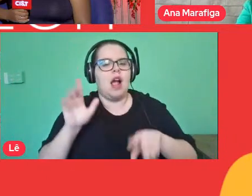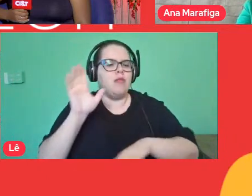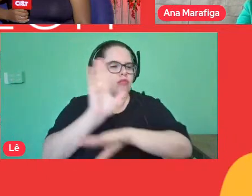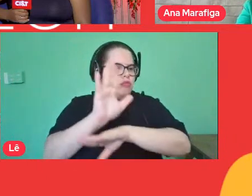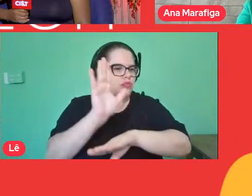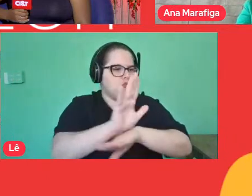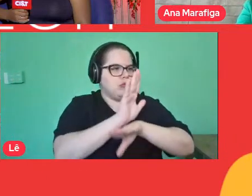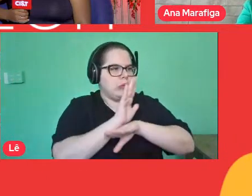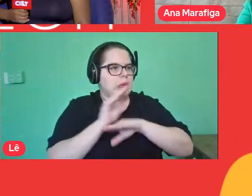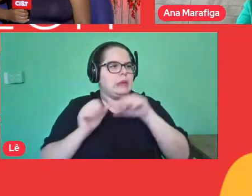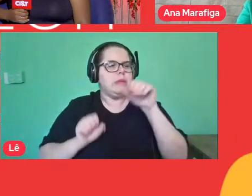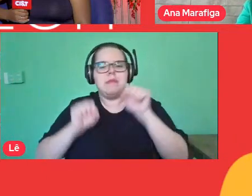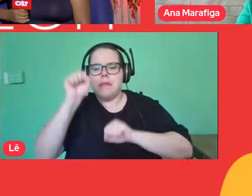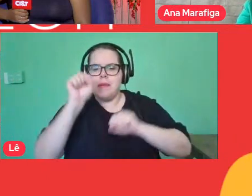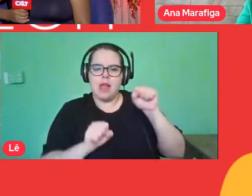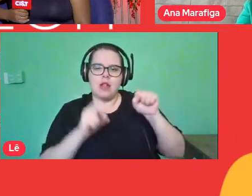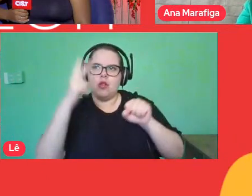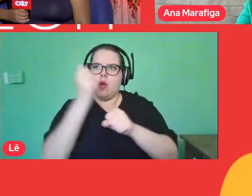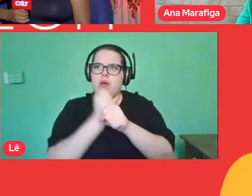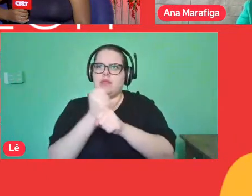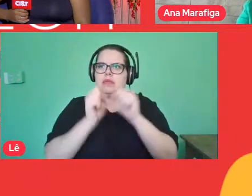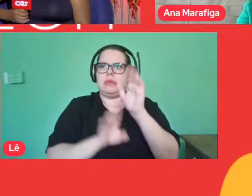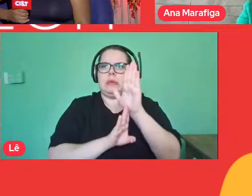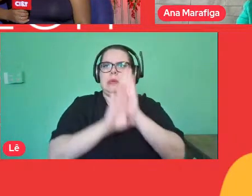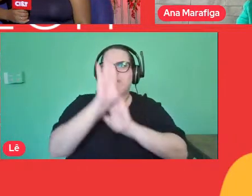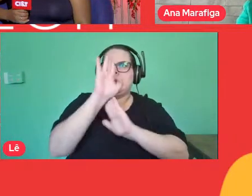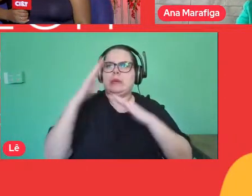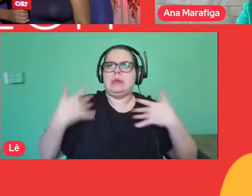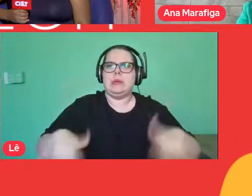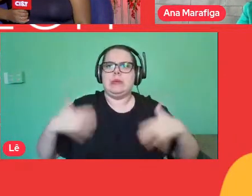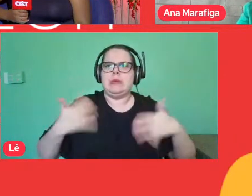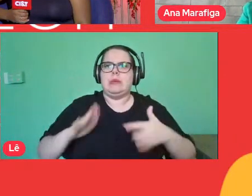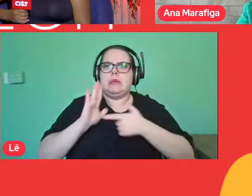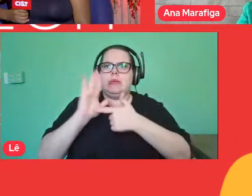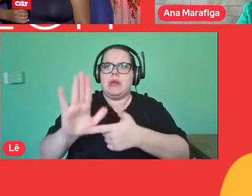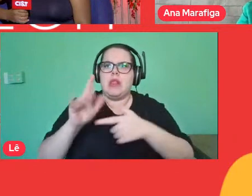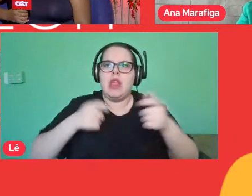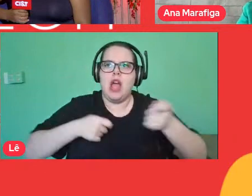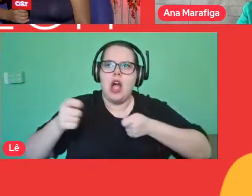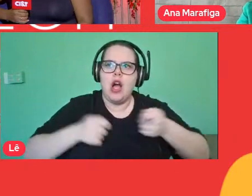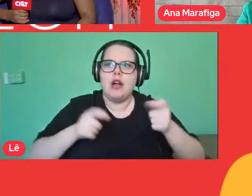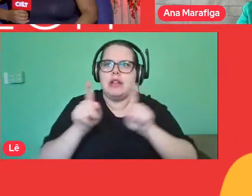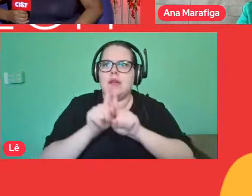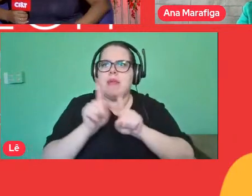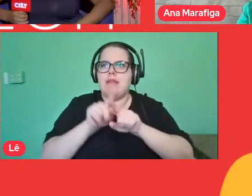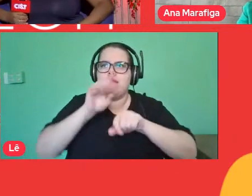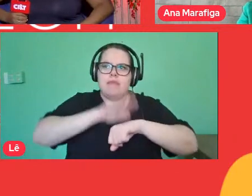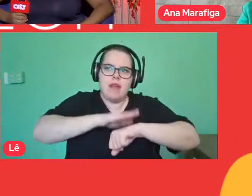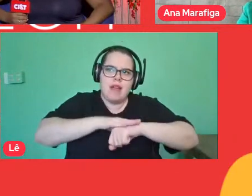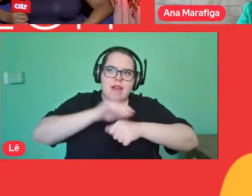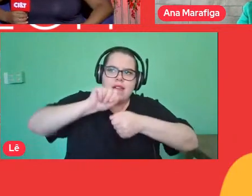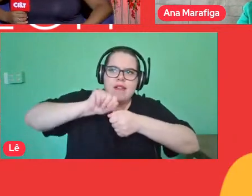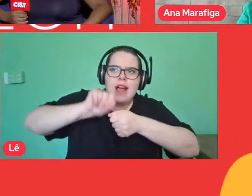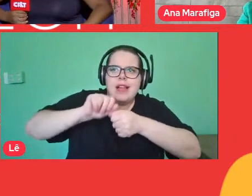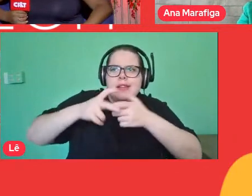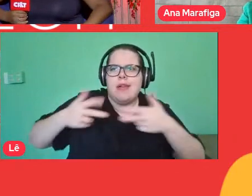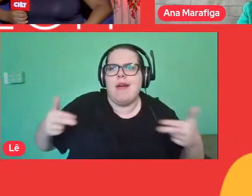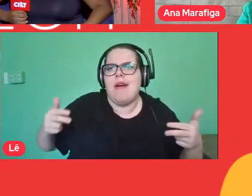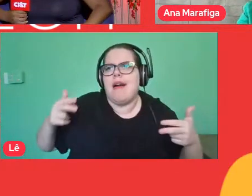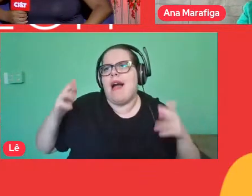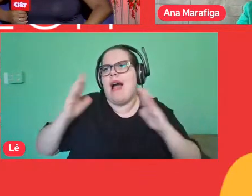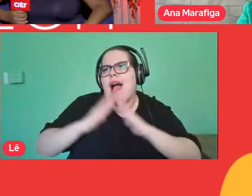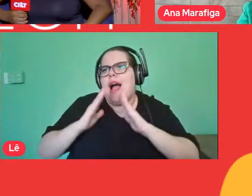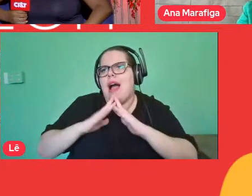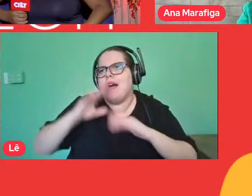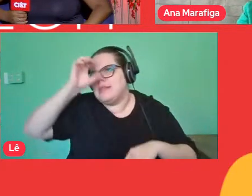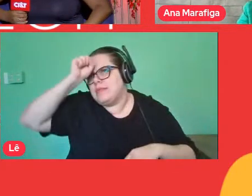muitas empresas nesses dois anos aí a avançarem muito nos seus resultados de negócio, e fez isso de casa. Fez isso aprendendo a